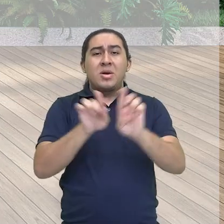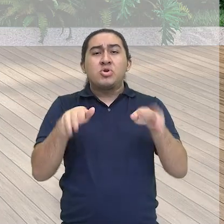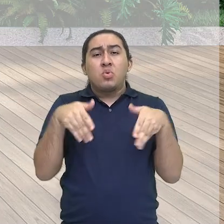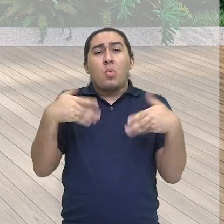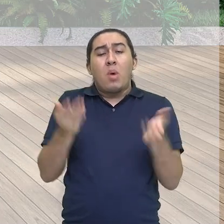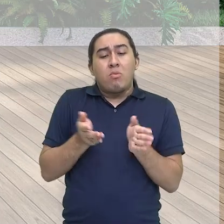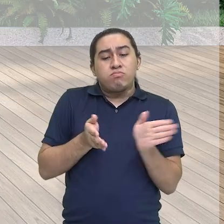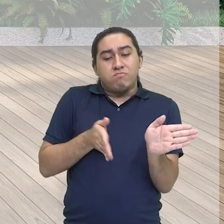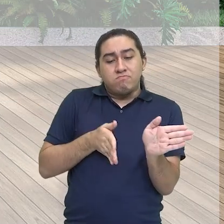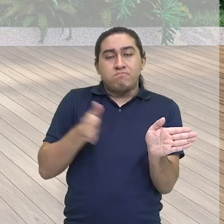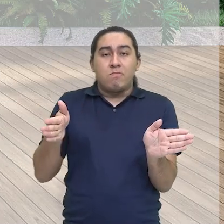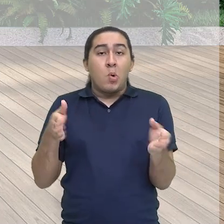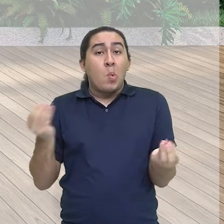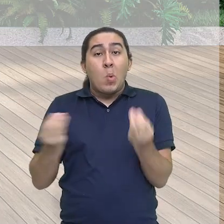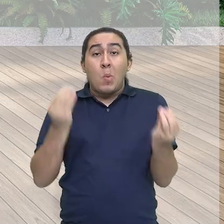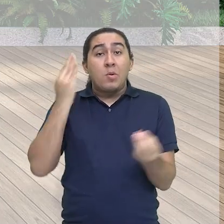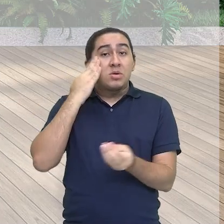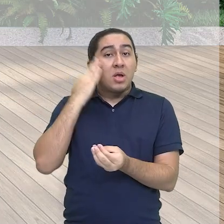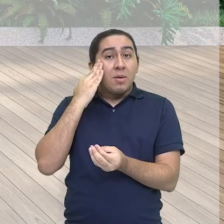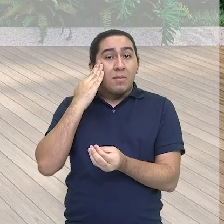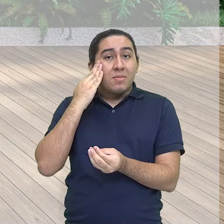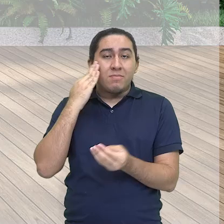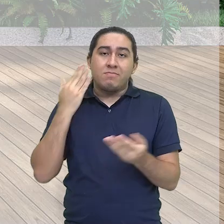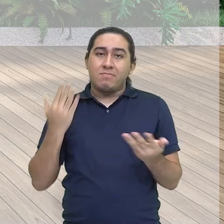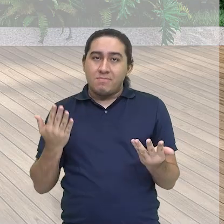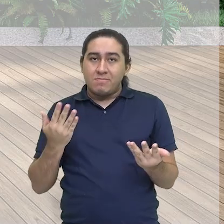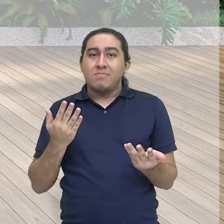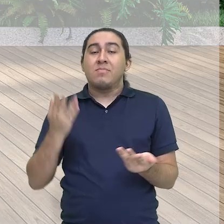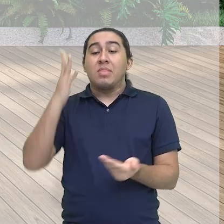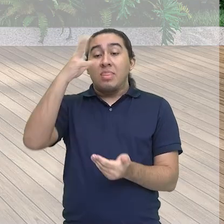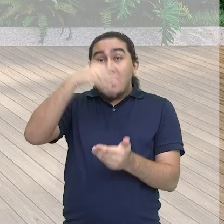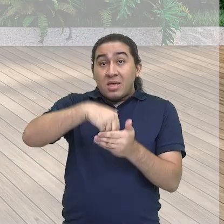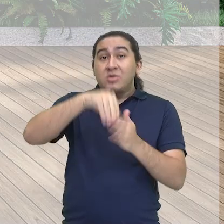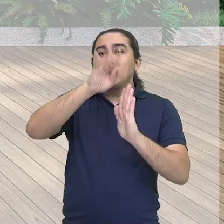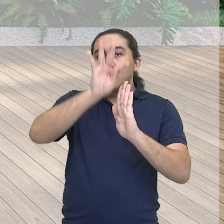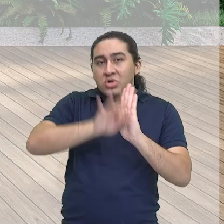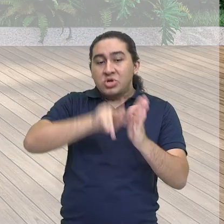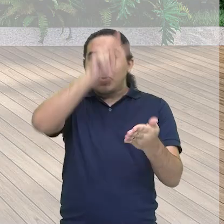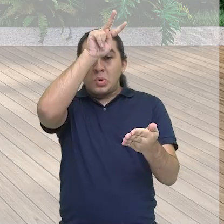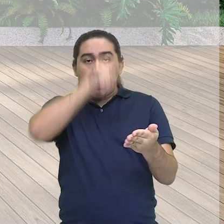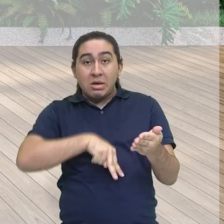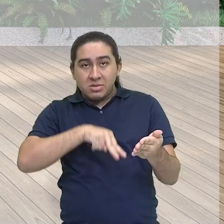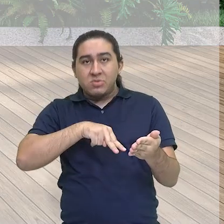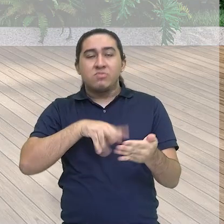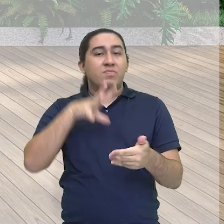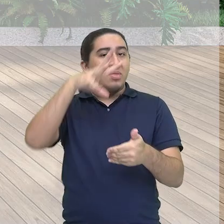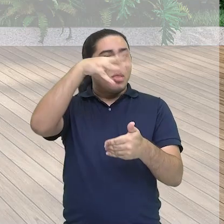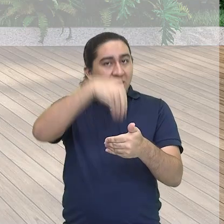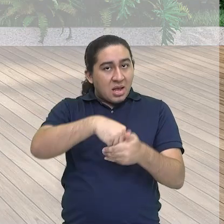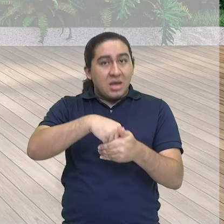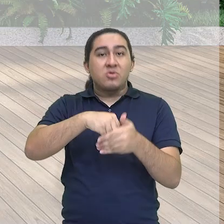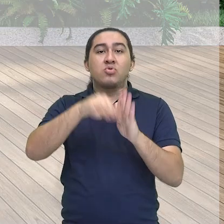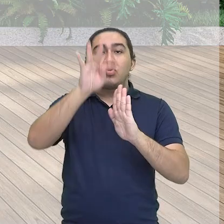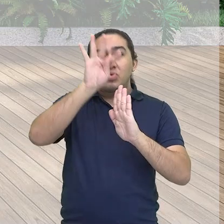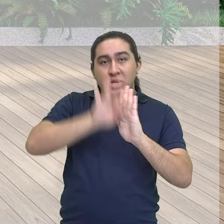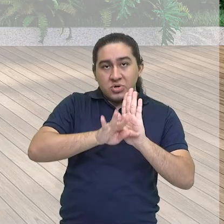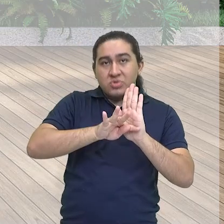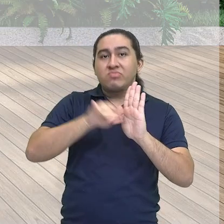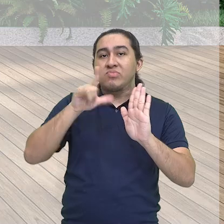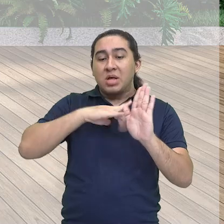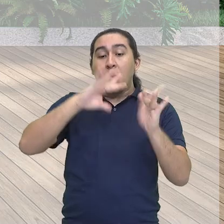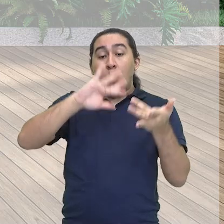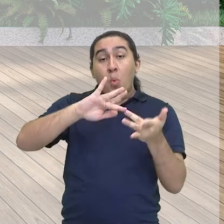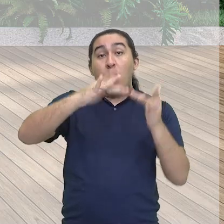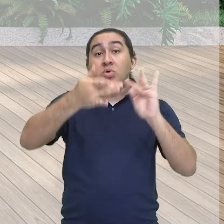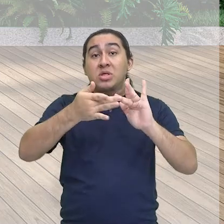sentido semântico dessa palavra lá no texto, dentro da conversa que nós chamamos de contexto? E